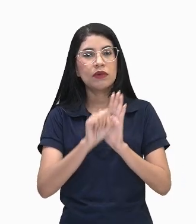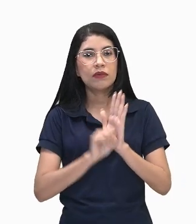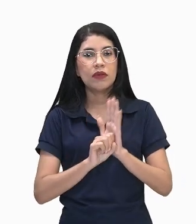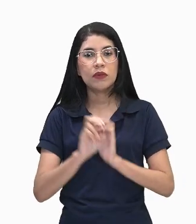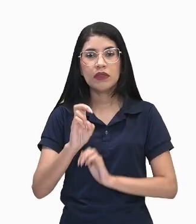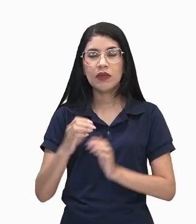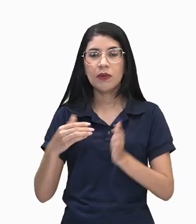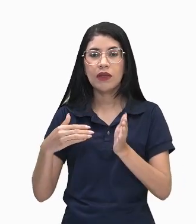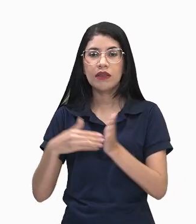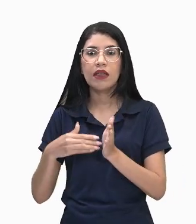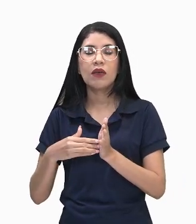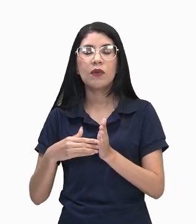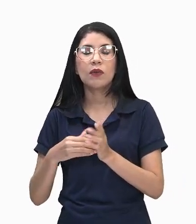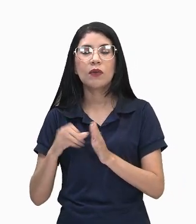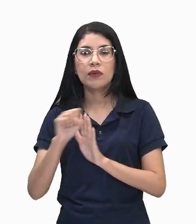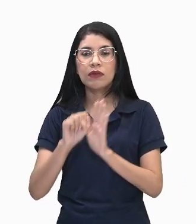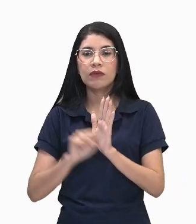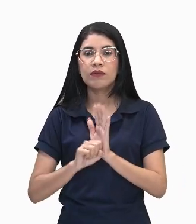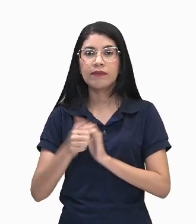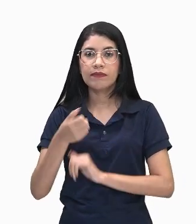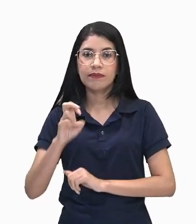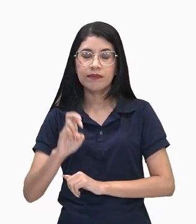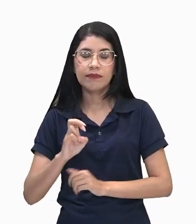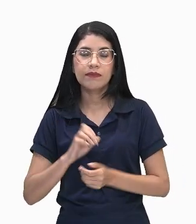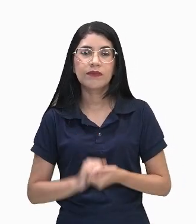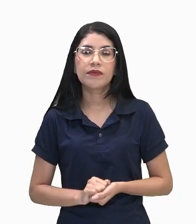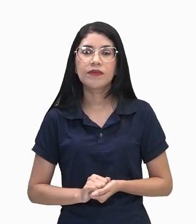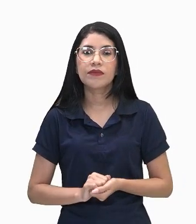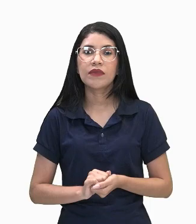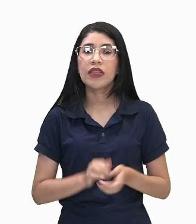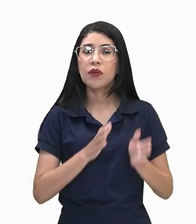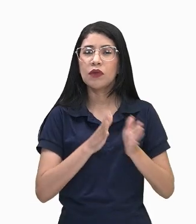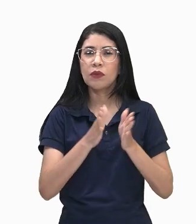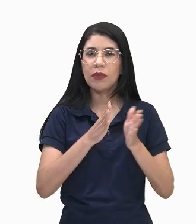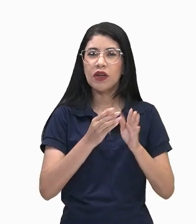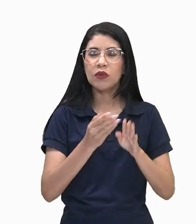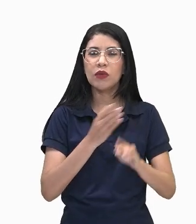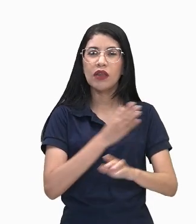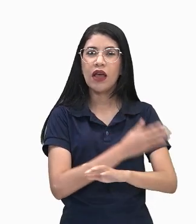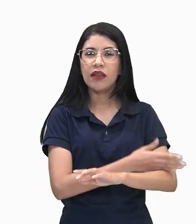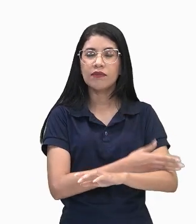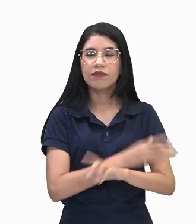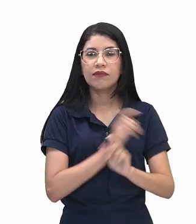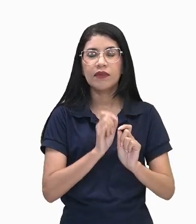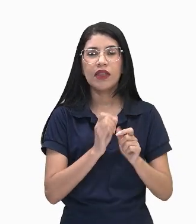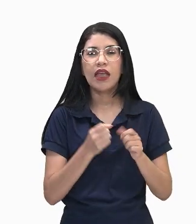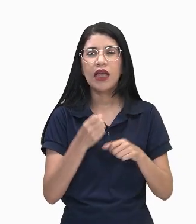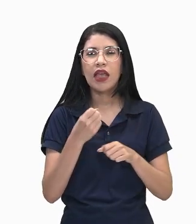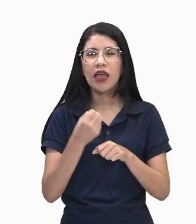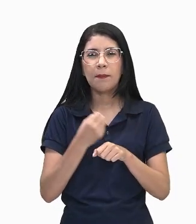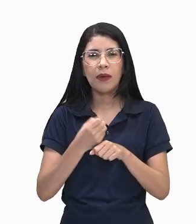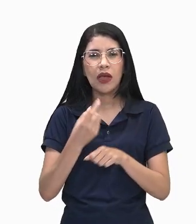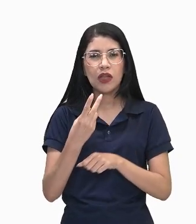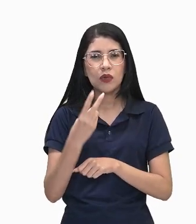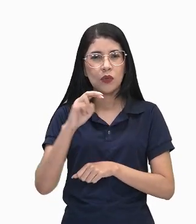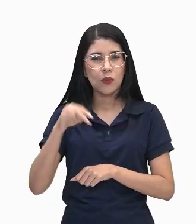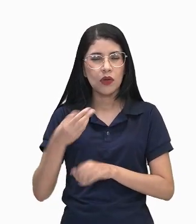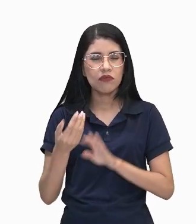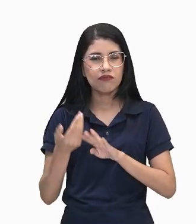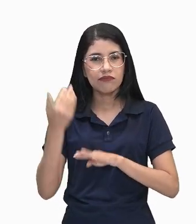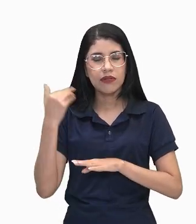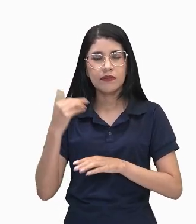o século XV. Bem, durante esse período, ou seja, quase 2000 anos, a arte